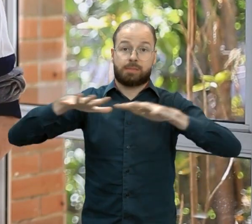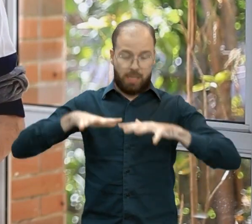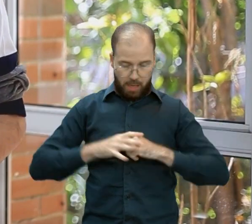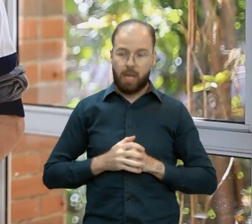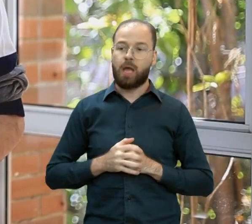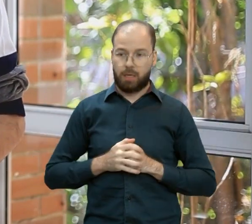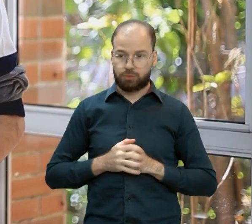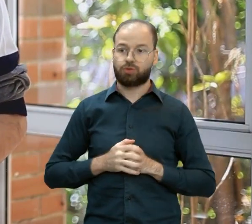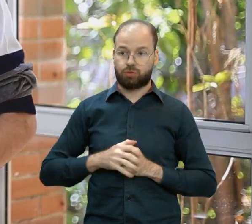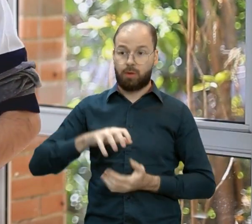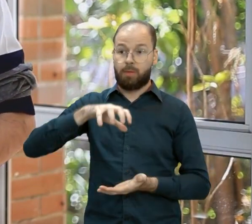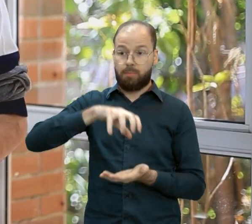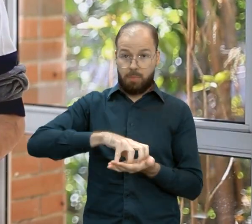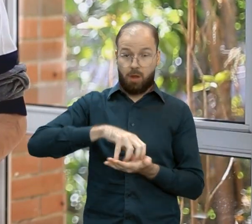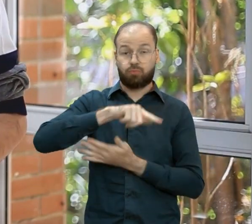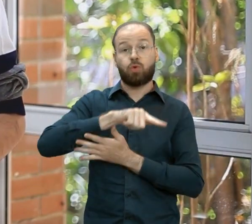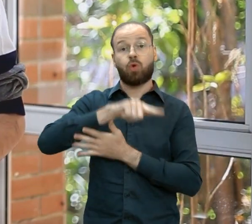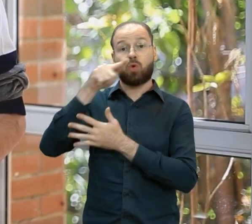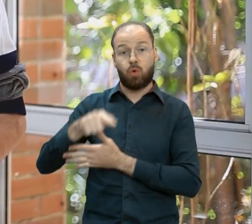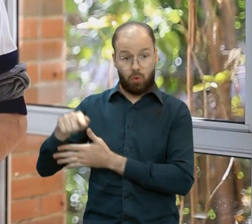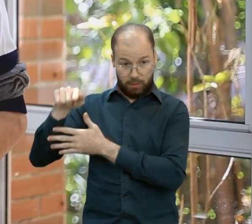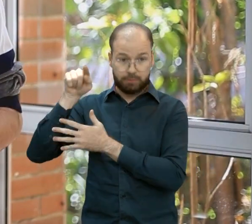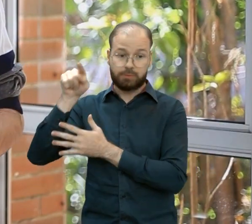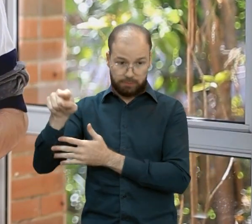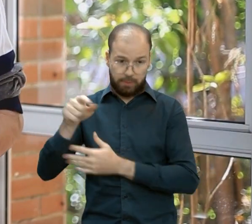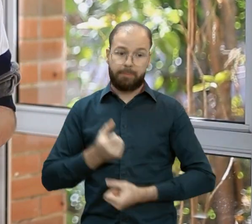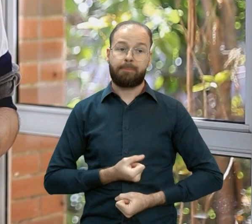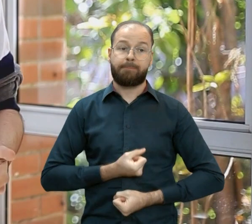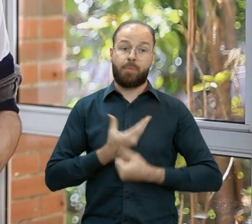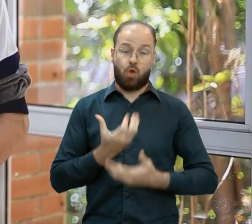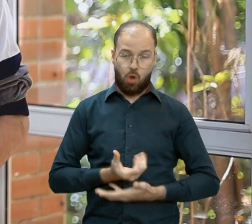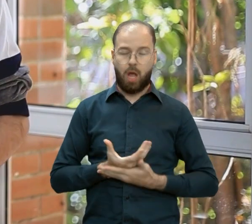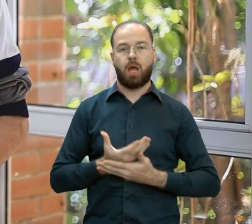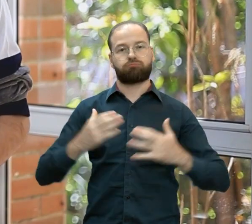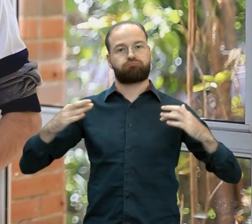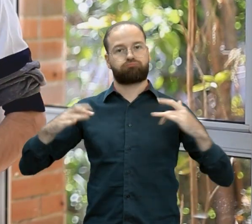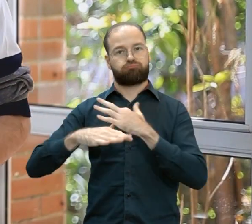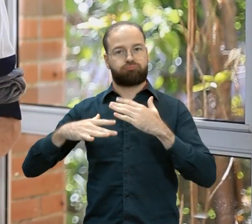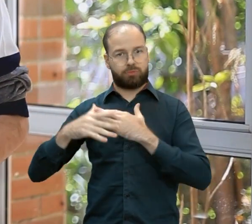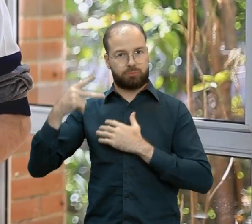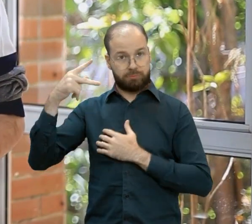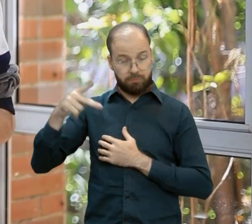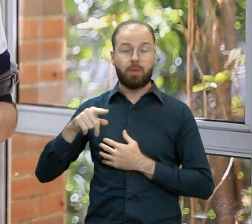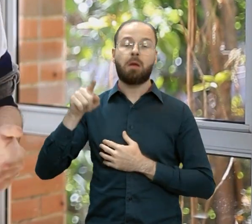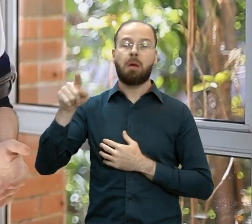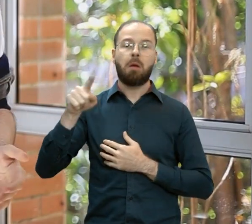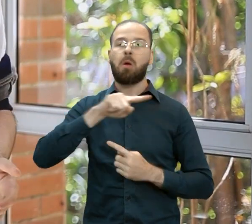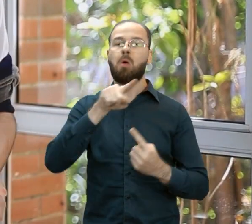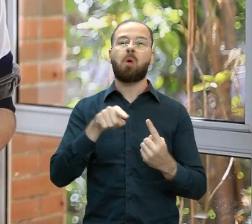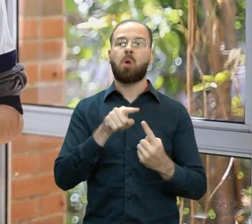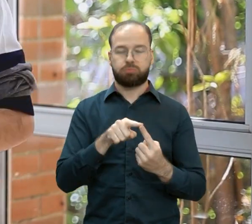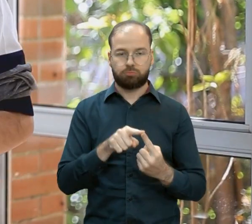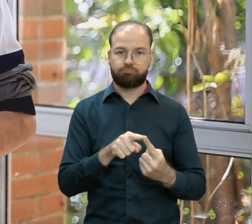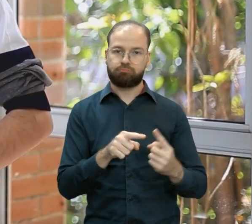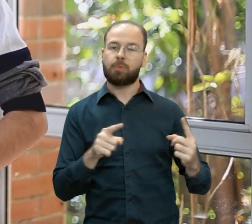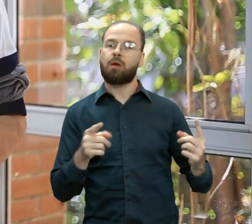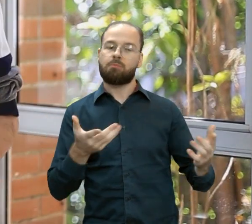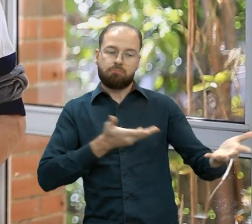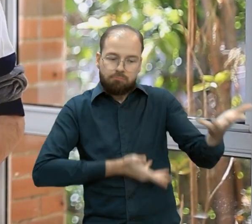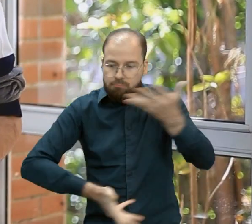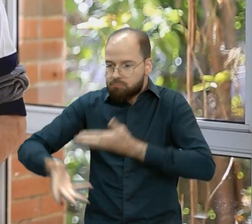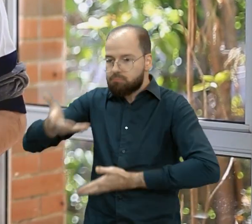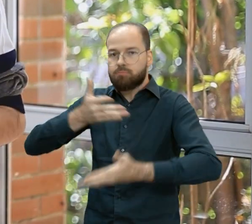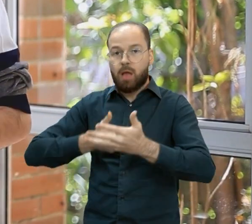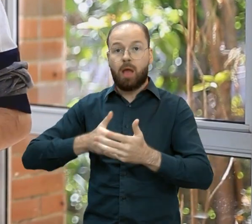Coletivo de Ações Poéticas e Urbanas. Esse espaço tem como objetivo promover o diálogo entre artistas e pesquisadores